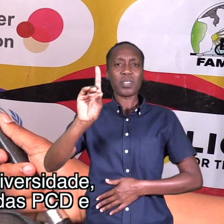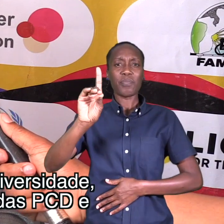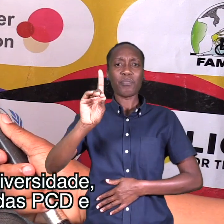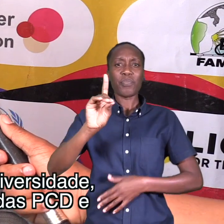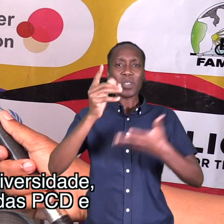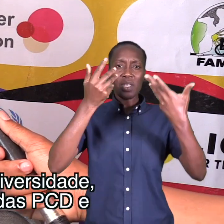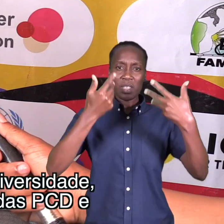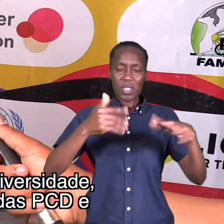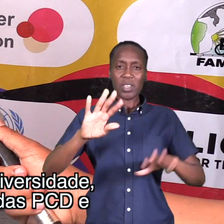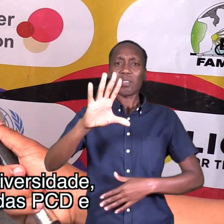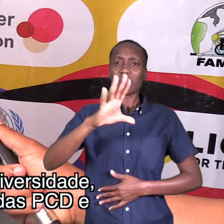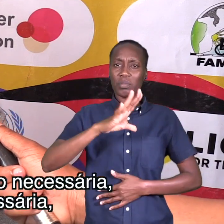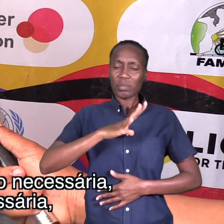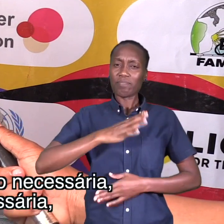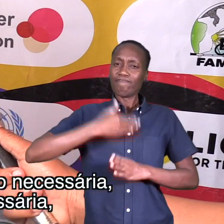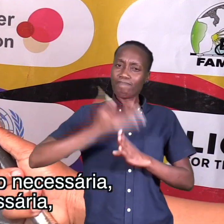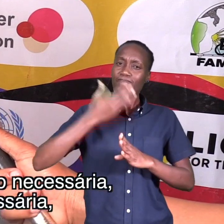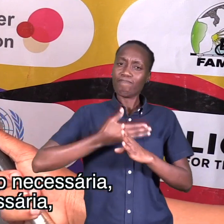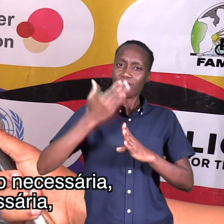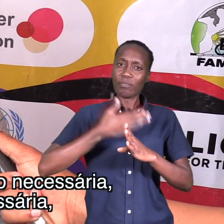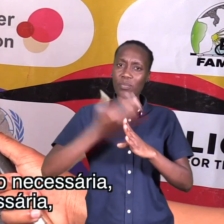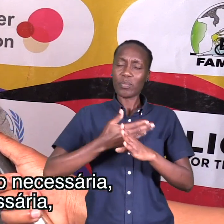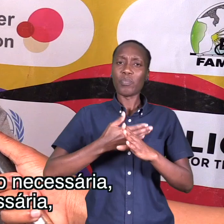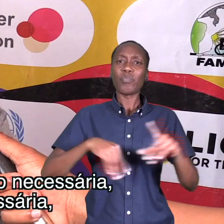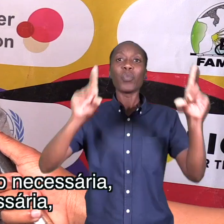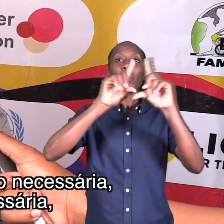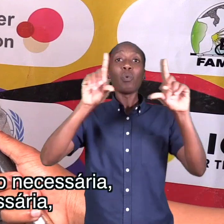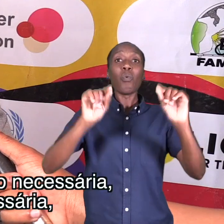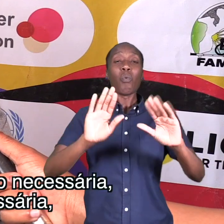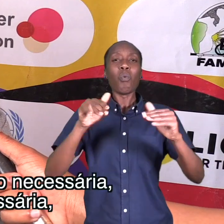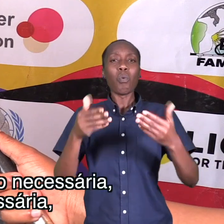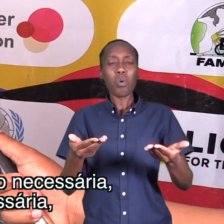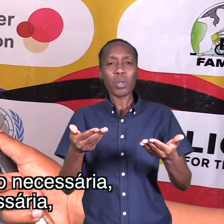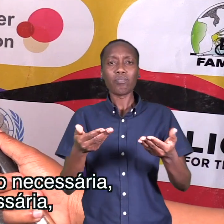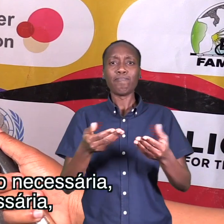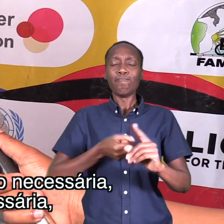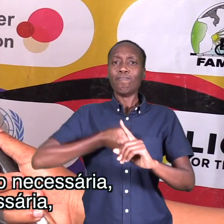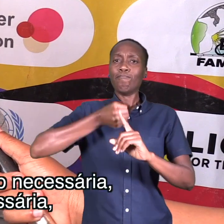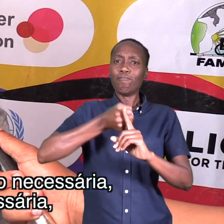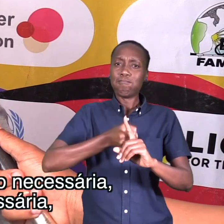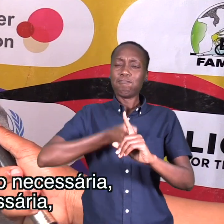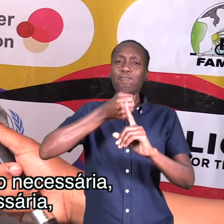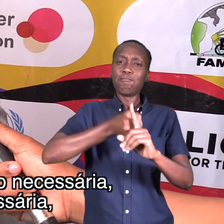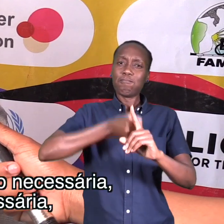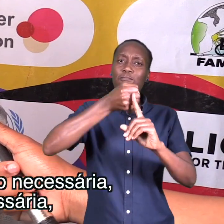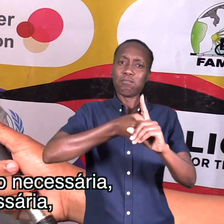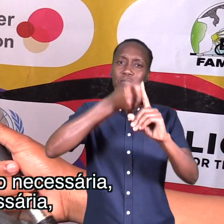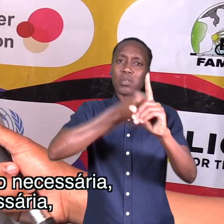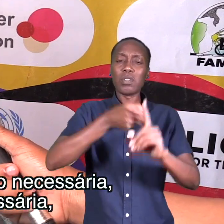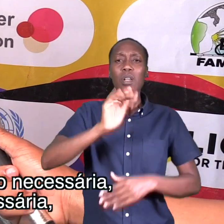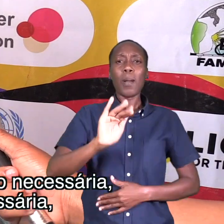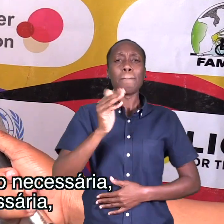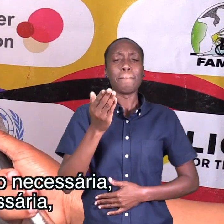das pessoas com deficiência e nós devemos, portanto, exercer a pressão necessária, fazer